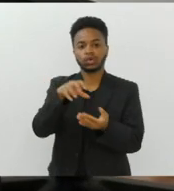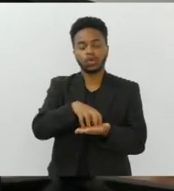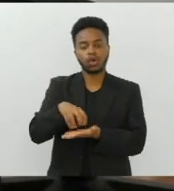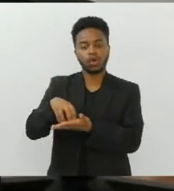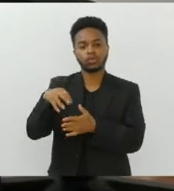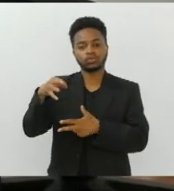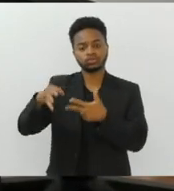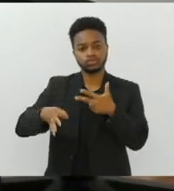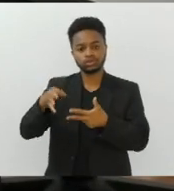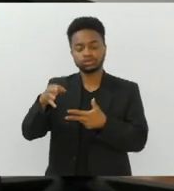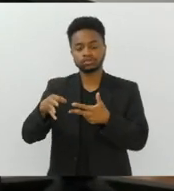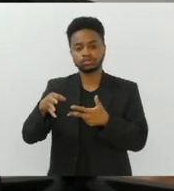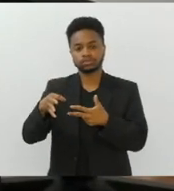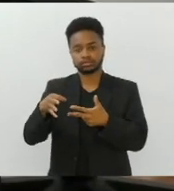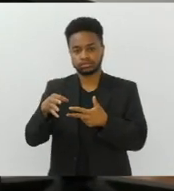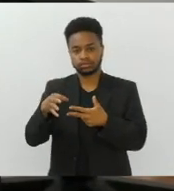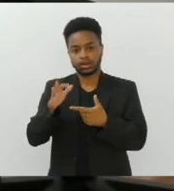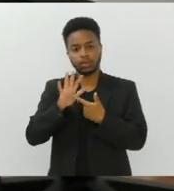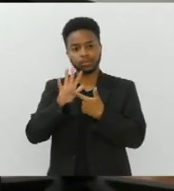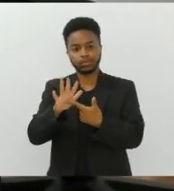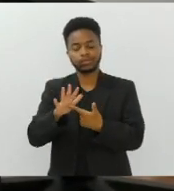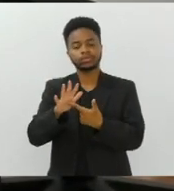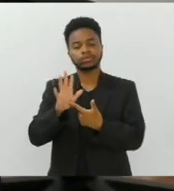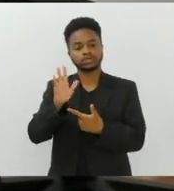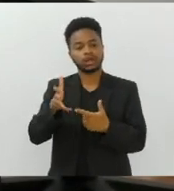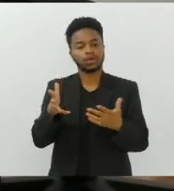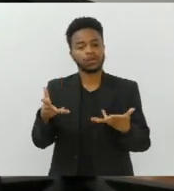Judiciário como um precedente qualificado.